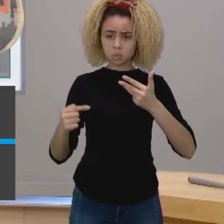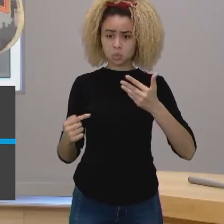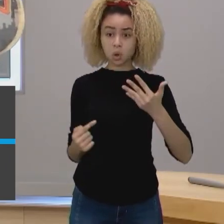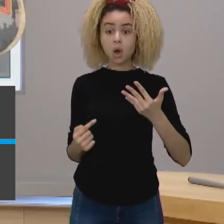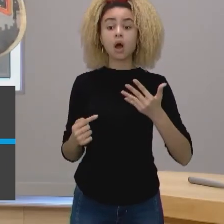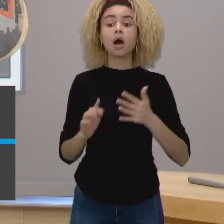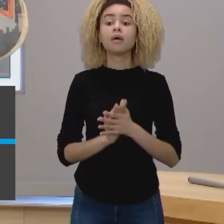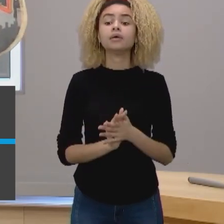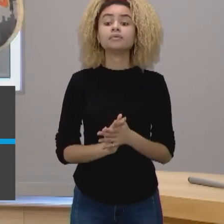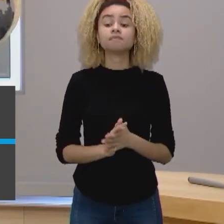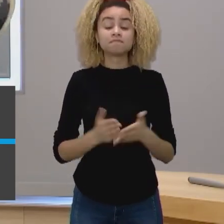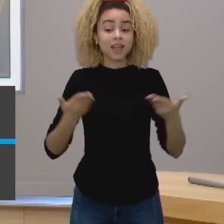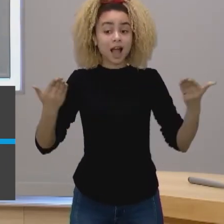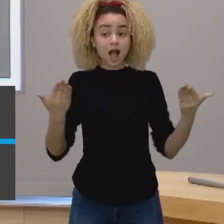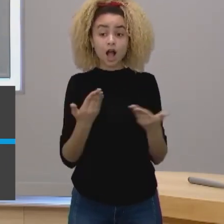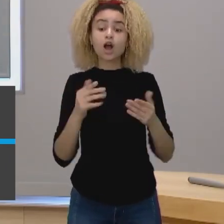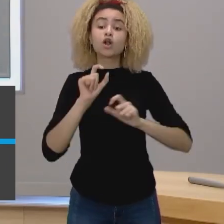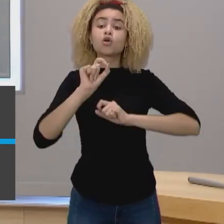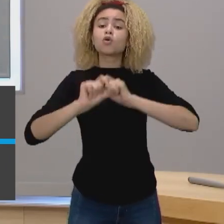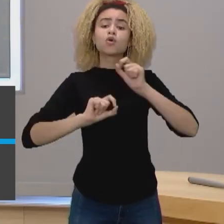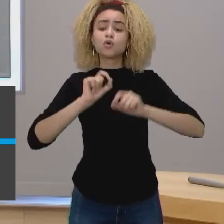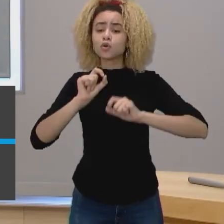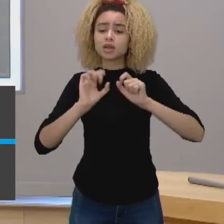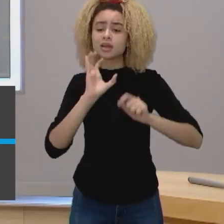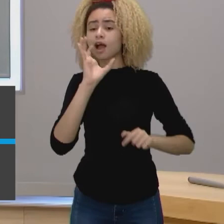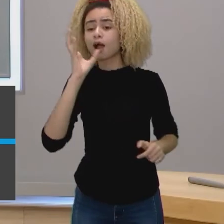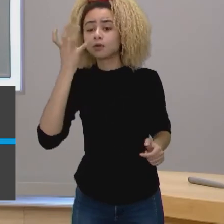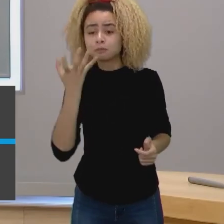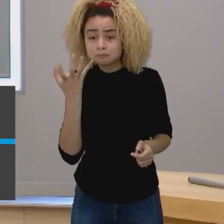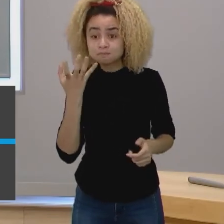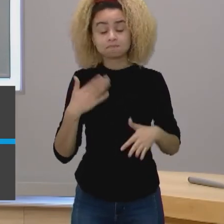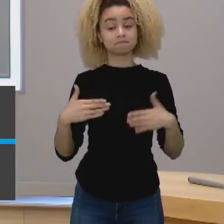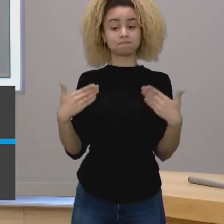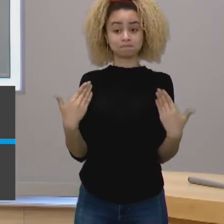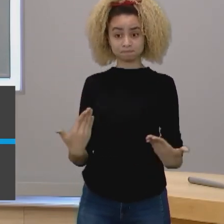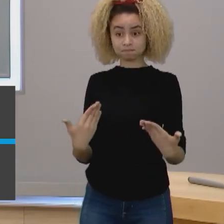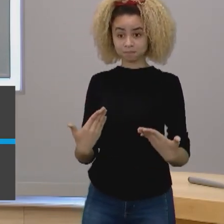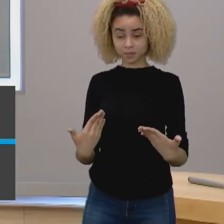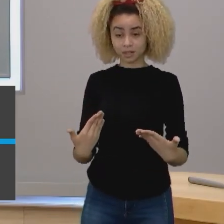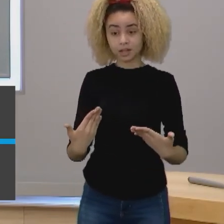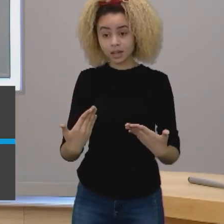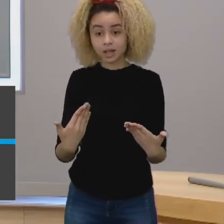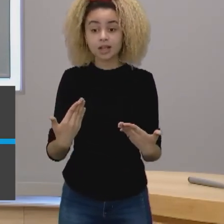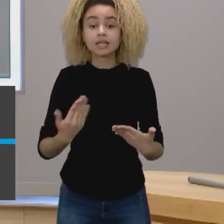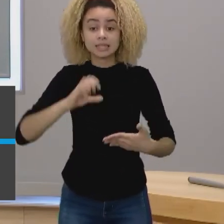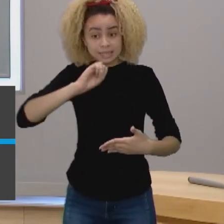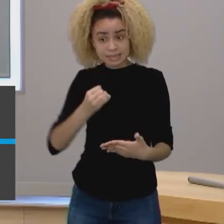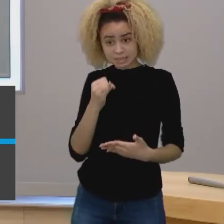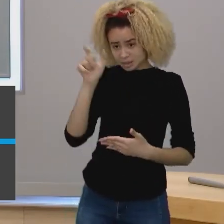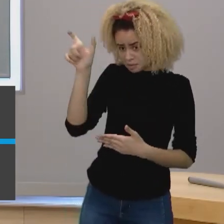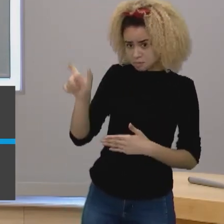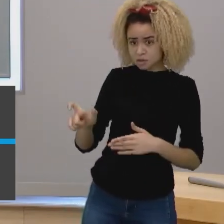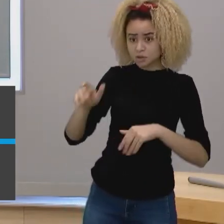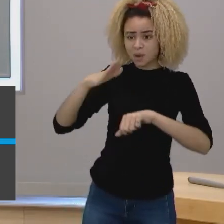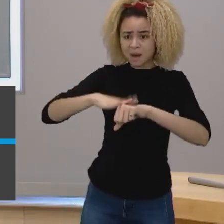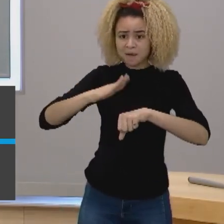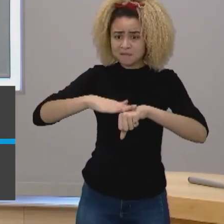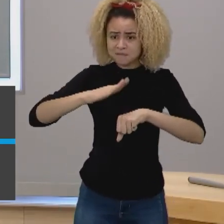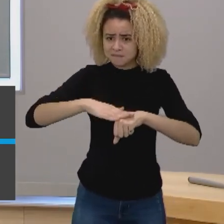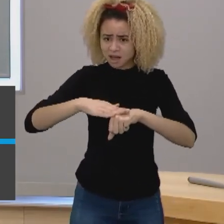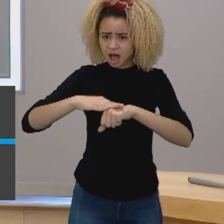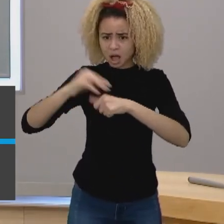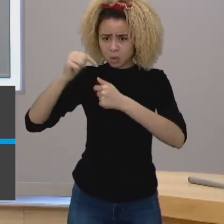Agora, qual que é o resultado disso? Qual que é a implicação disso? Bom, uma implicação é que se uma pessoa desempenha vários